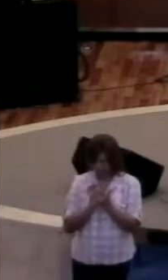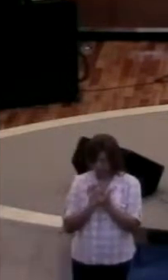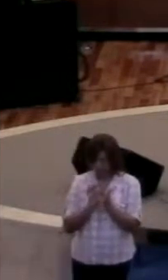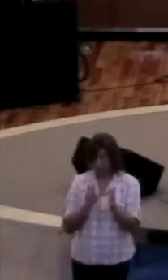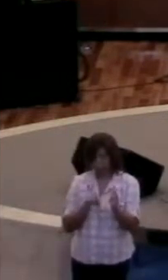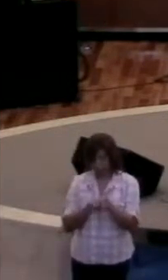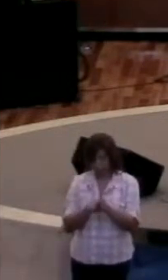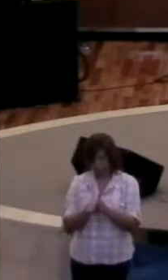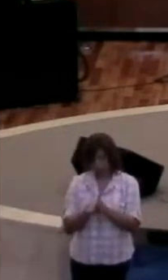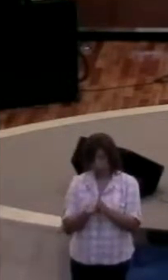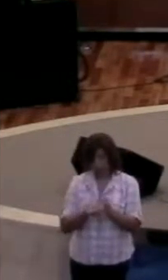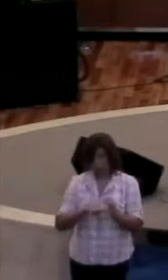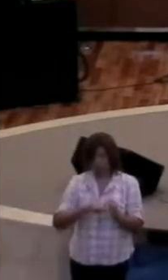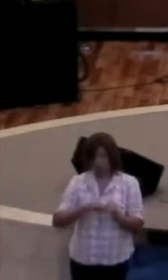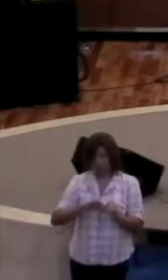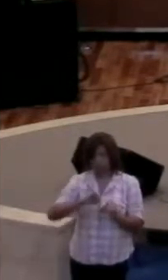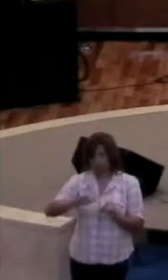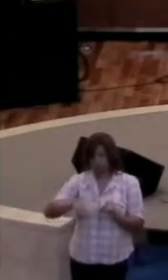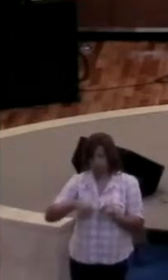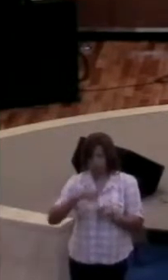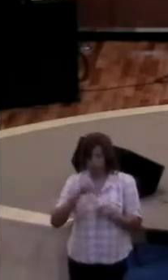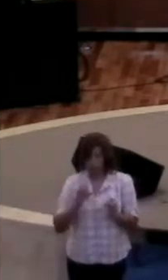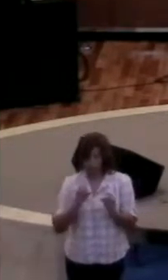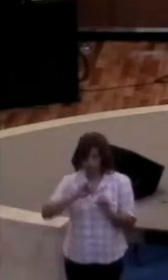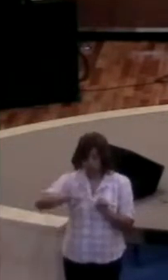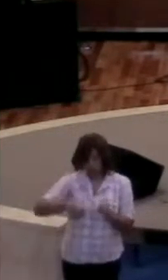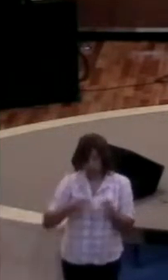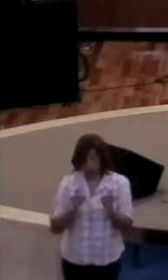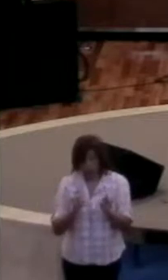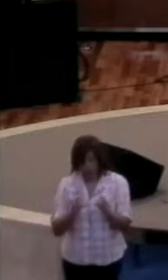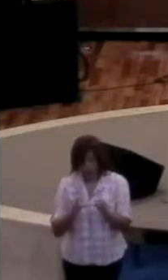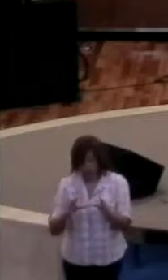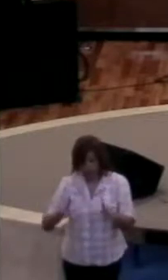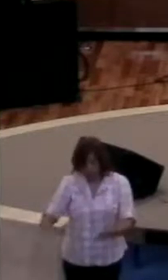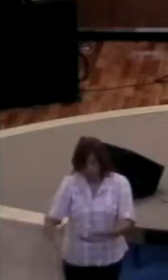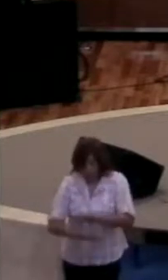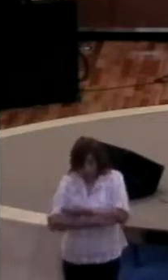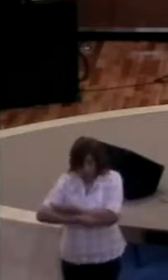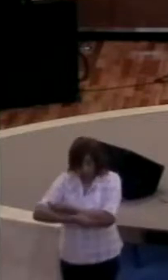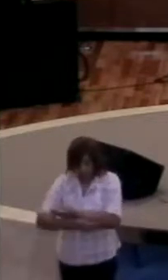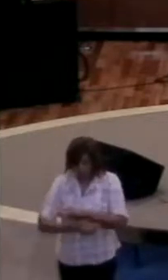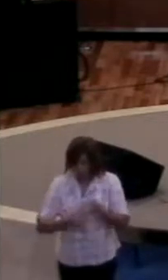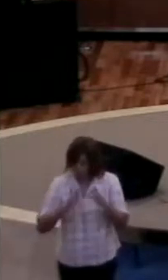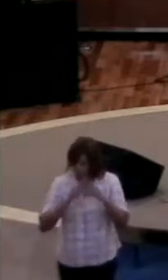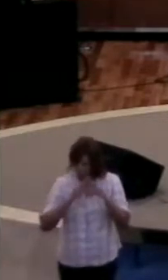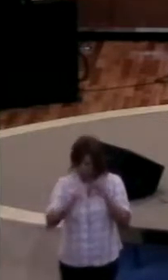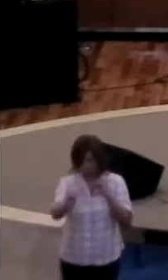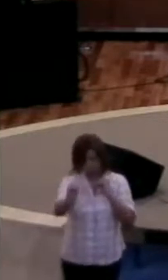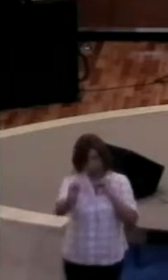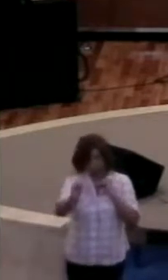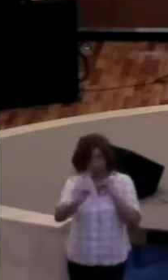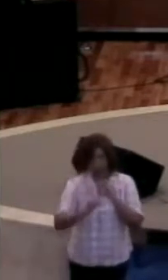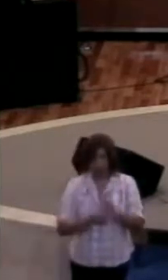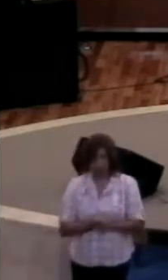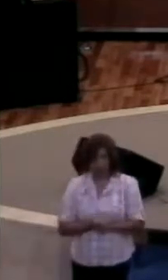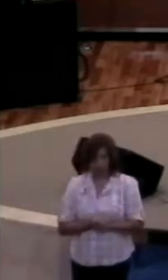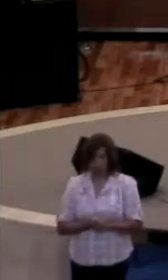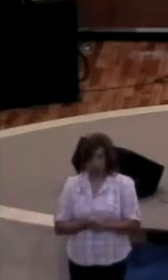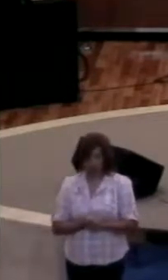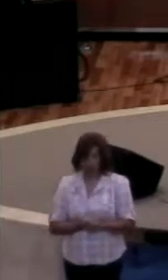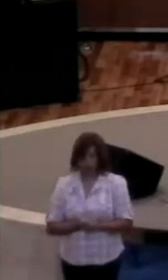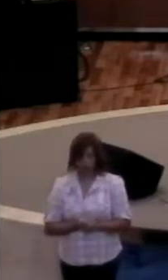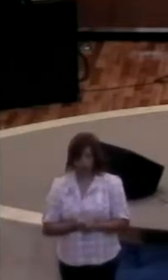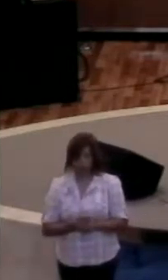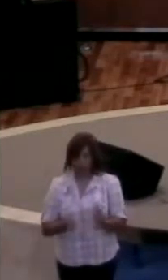José, pega o menino e foge para o Egito. Agora eu quero dar para você